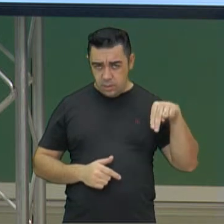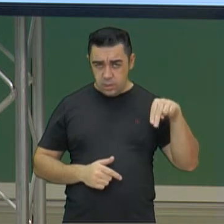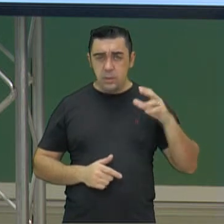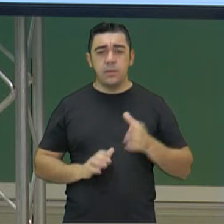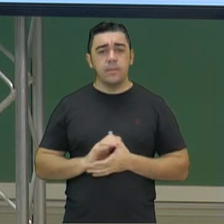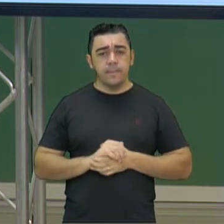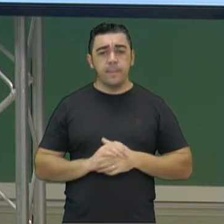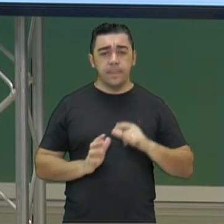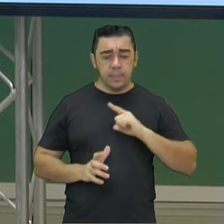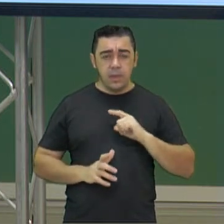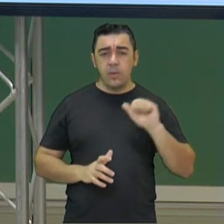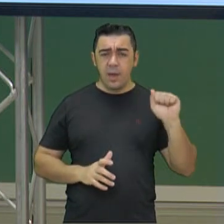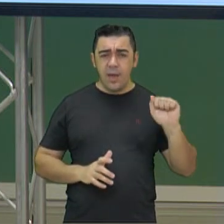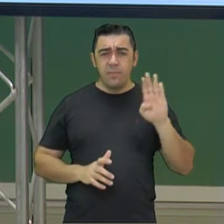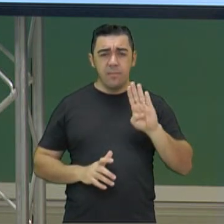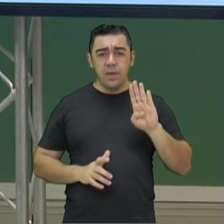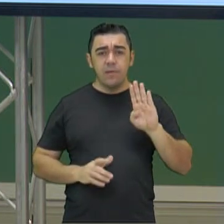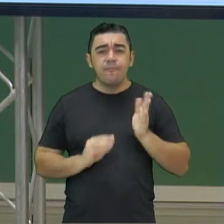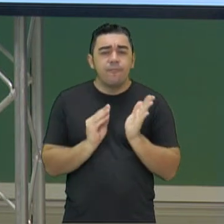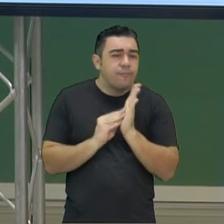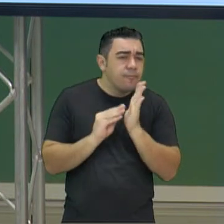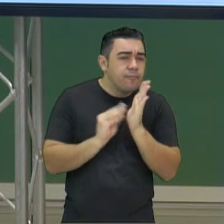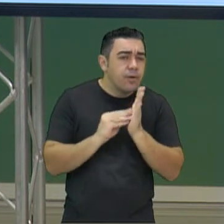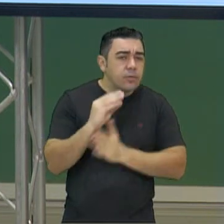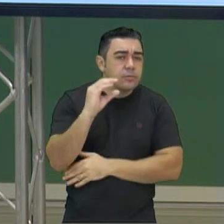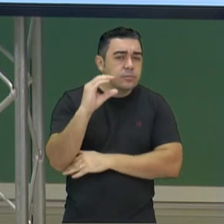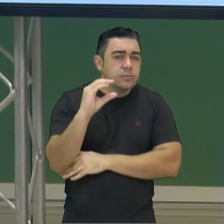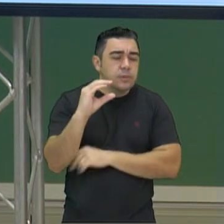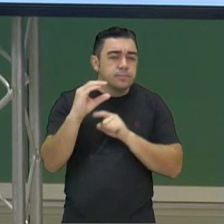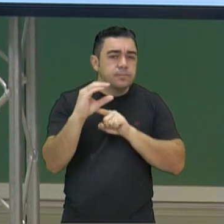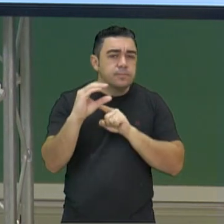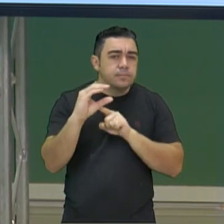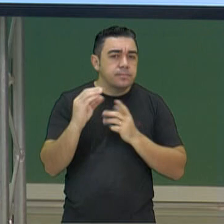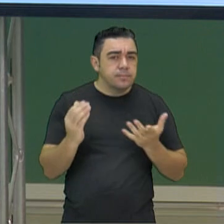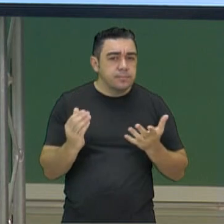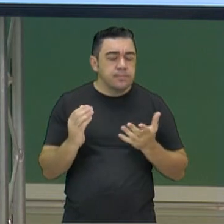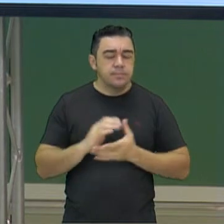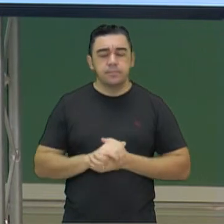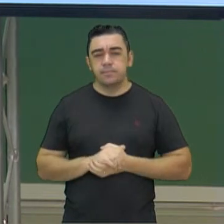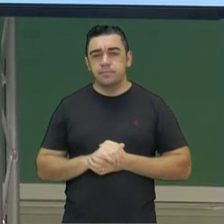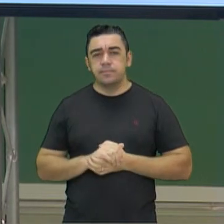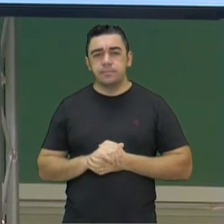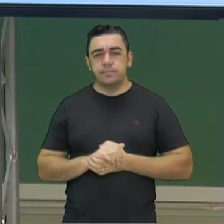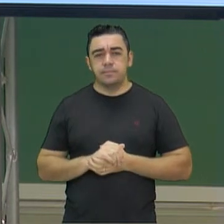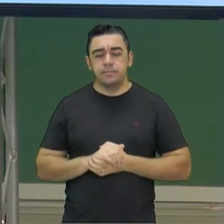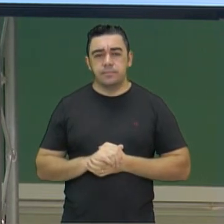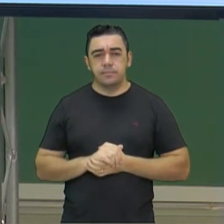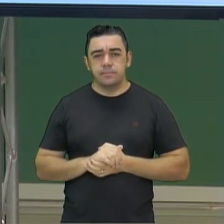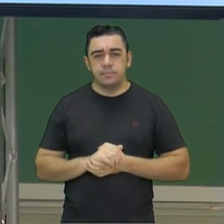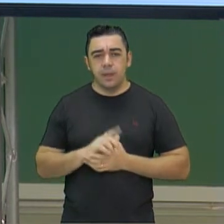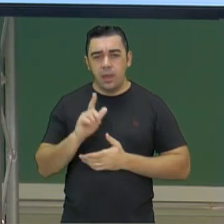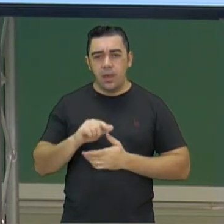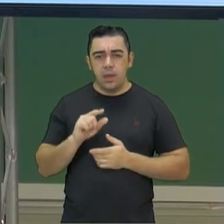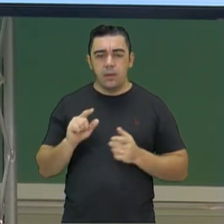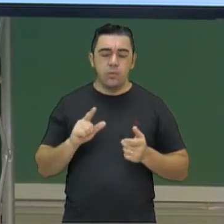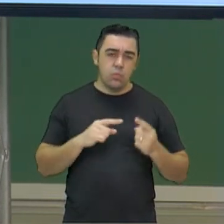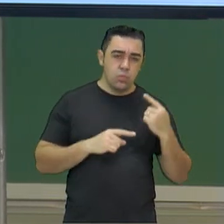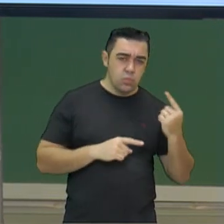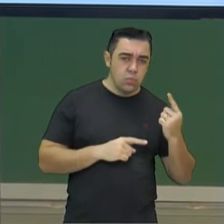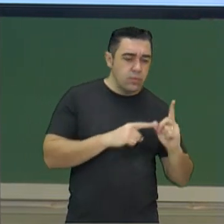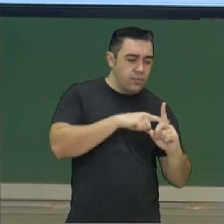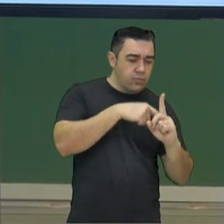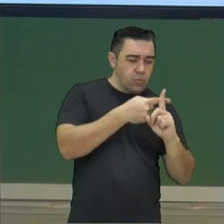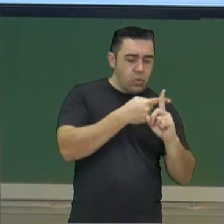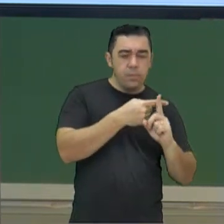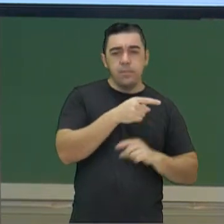eu tenho o A, o B, mas eu não tenho os valores de C. Aliás, o valor de C, né? Num foco eu vou somar, no outro foco